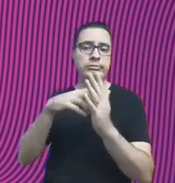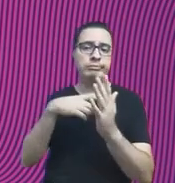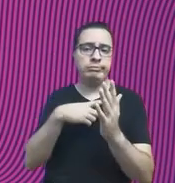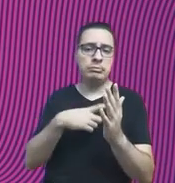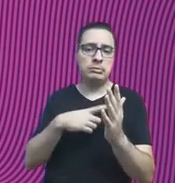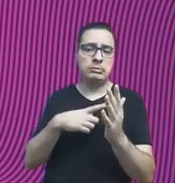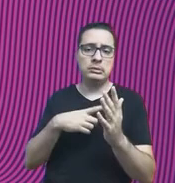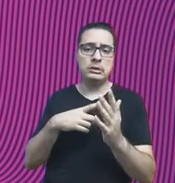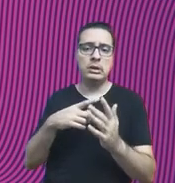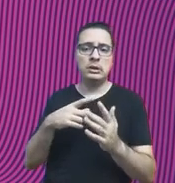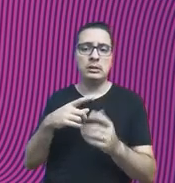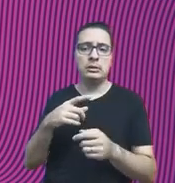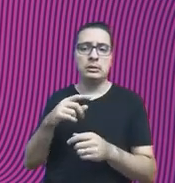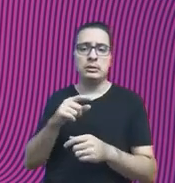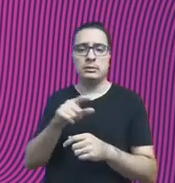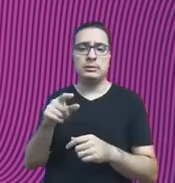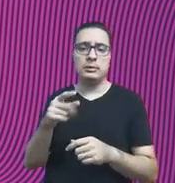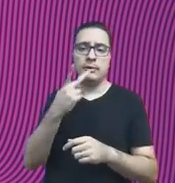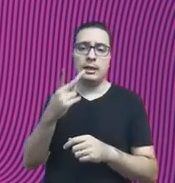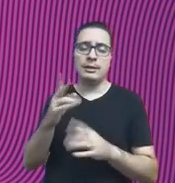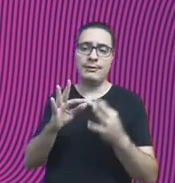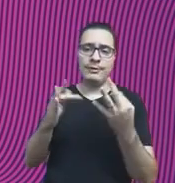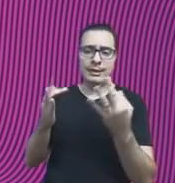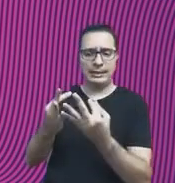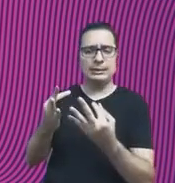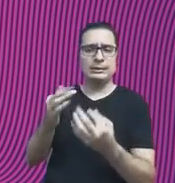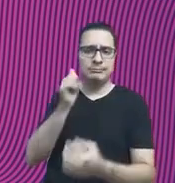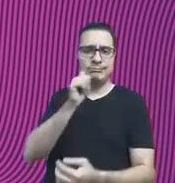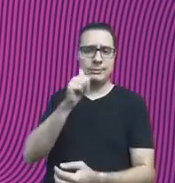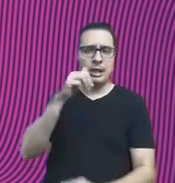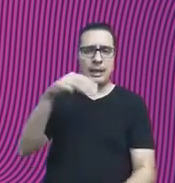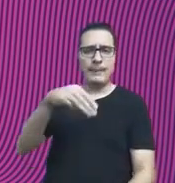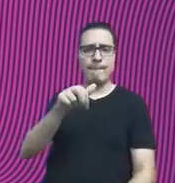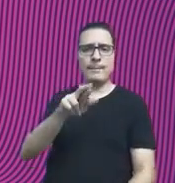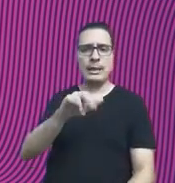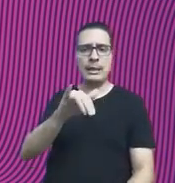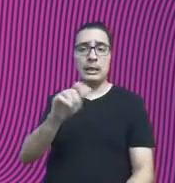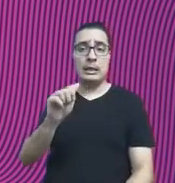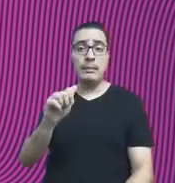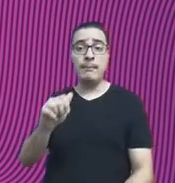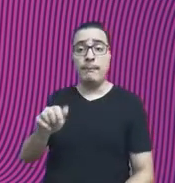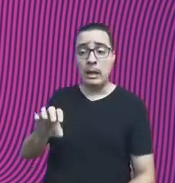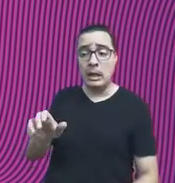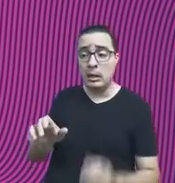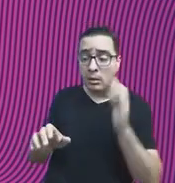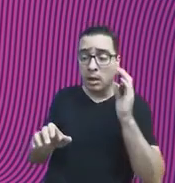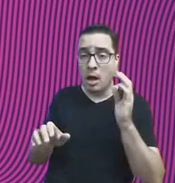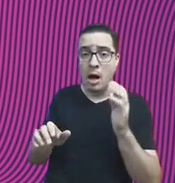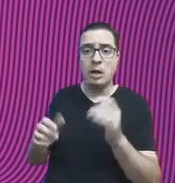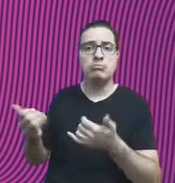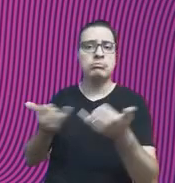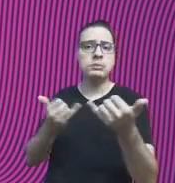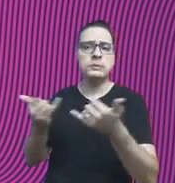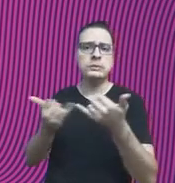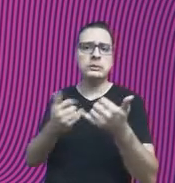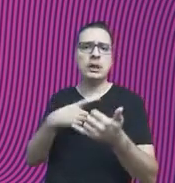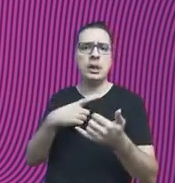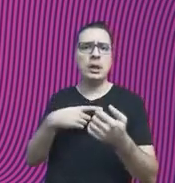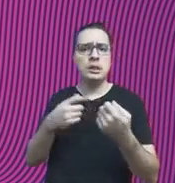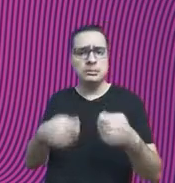obviamente, me solidarizo com a família da Marília Mendonça, você liga no rádio, a primeira coisa que estão discutindo, primeira coisa, será que não precisamos revisar